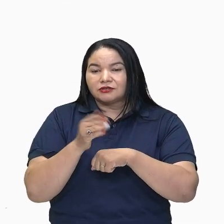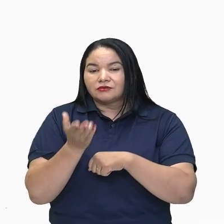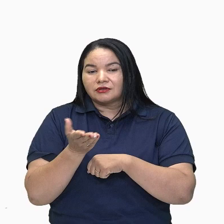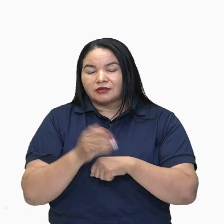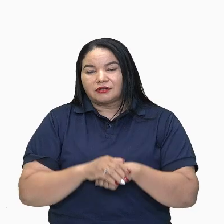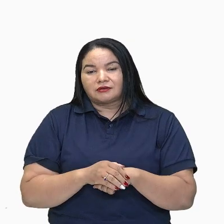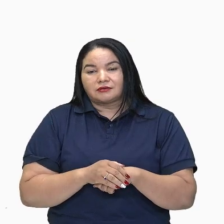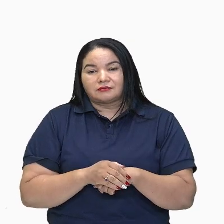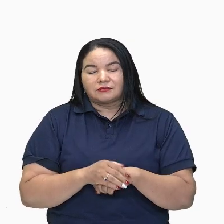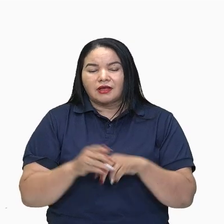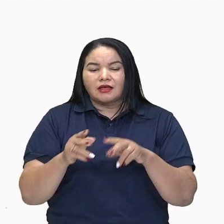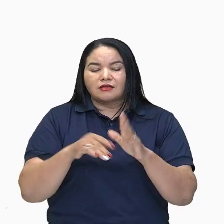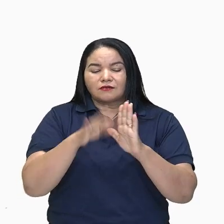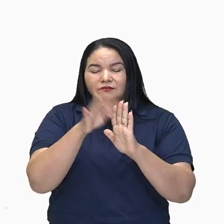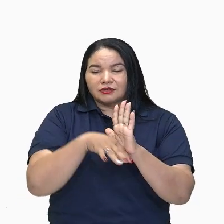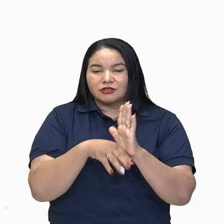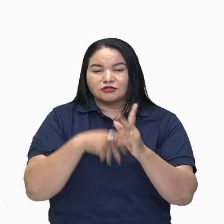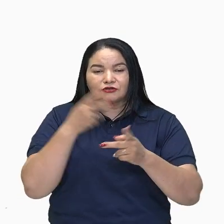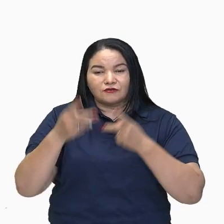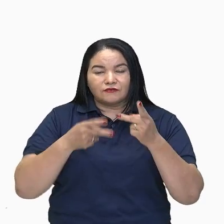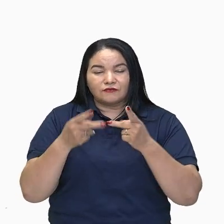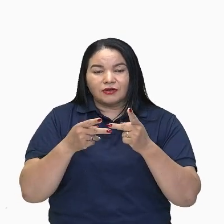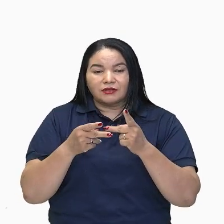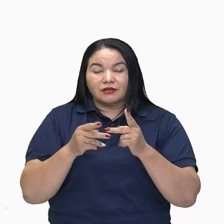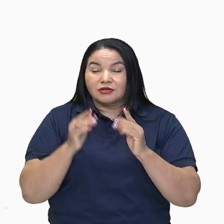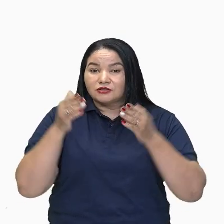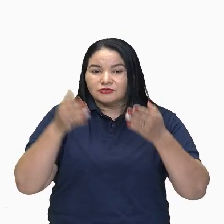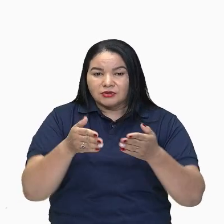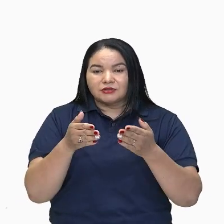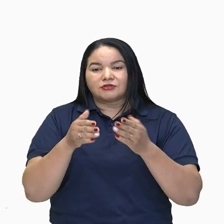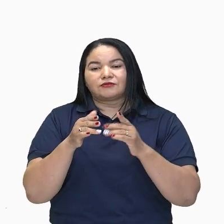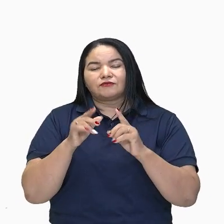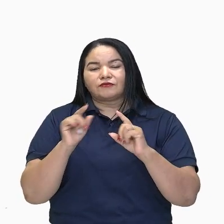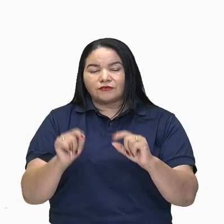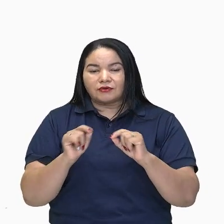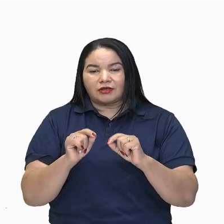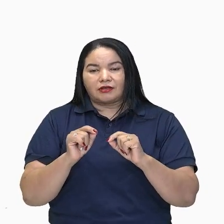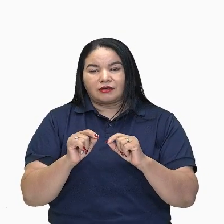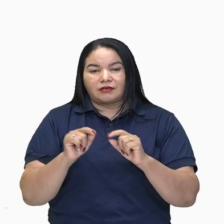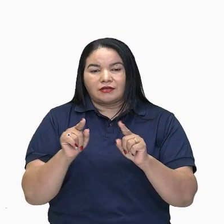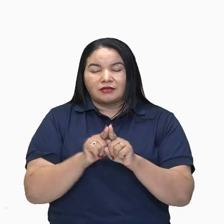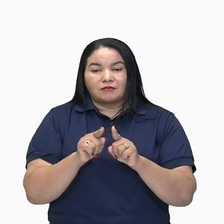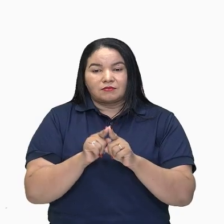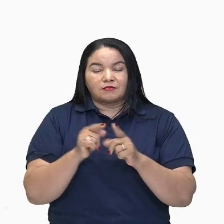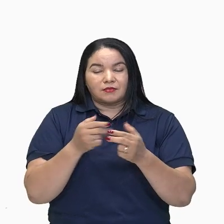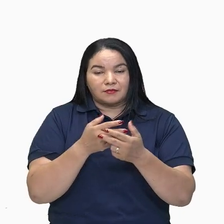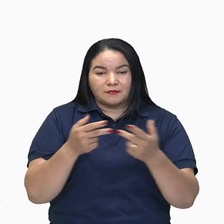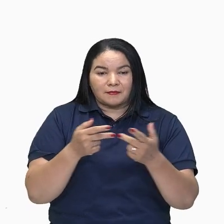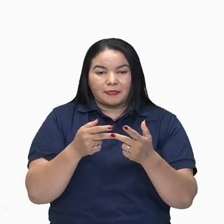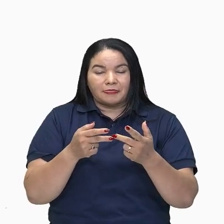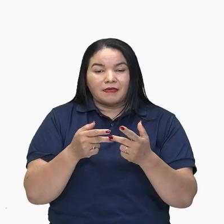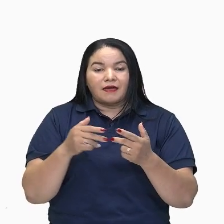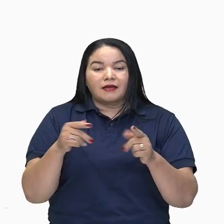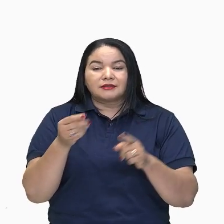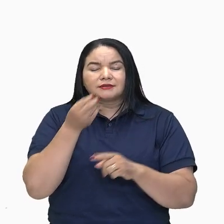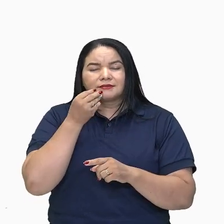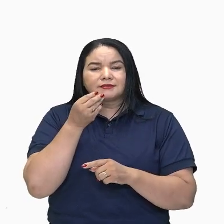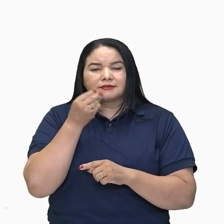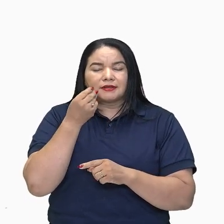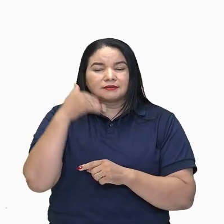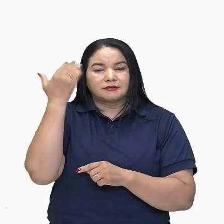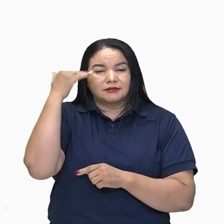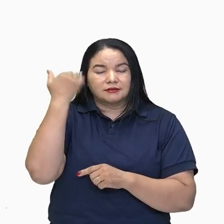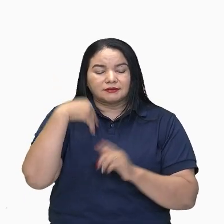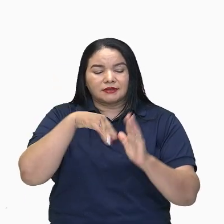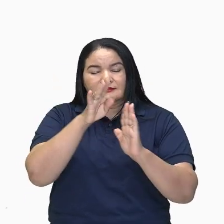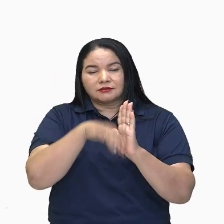está falando especificamente. Você tem que se perguntar isso. Buscar algo específico, o recorte, aquilo que o texto está falando